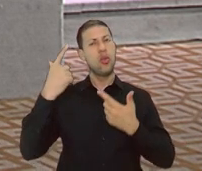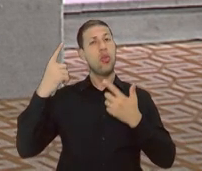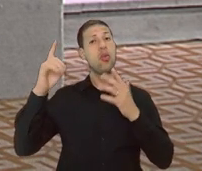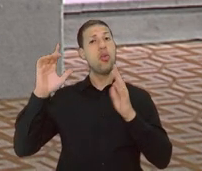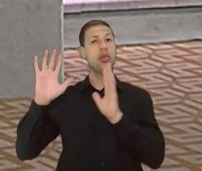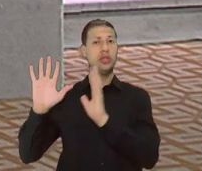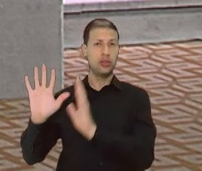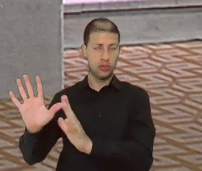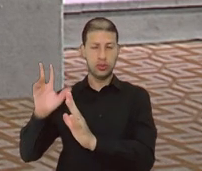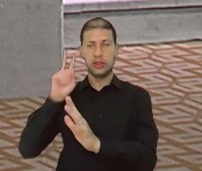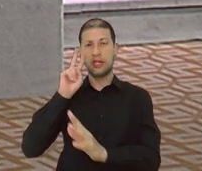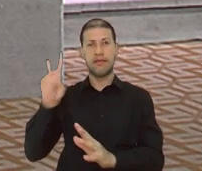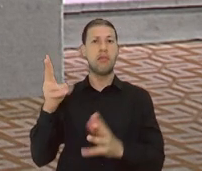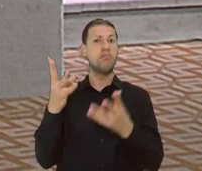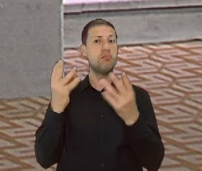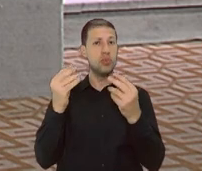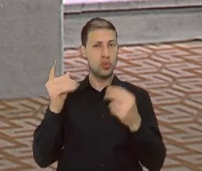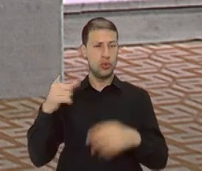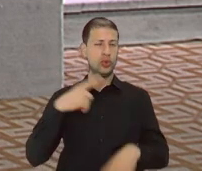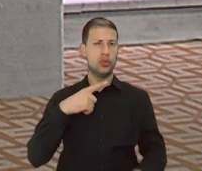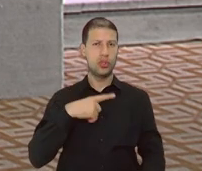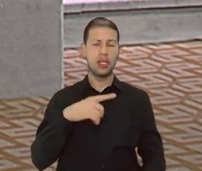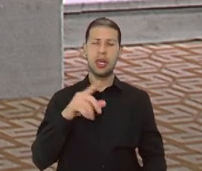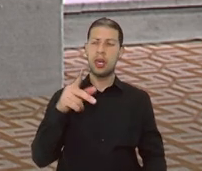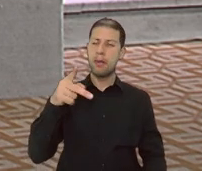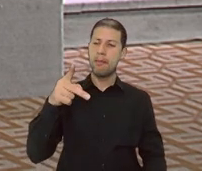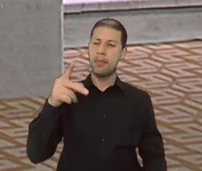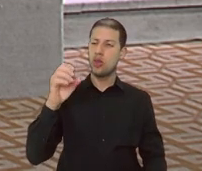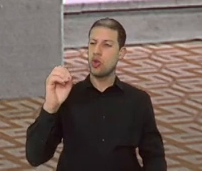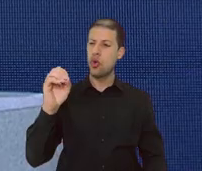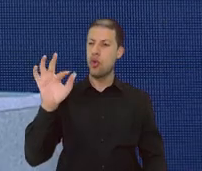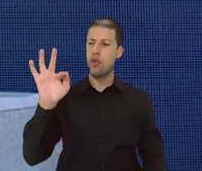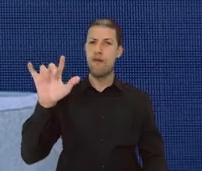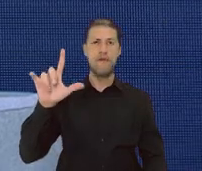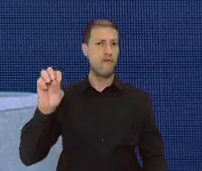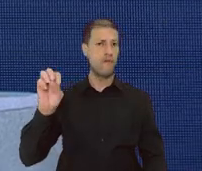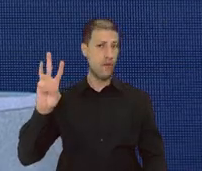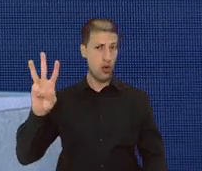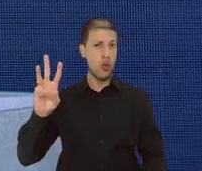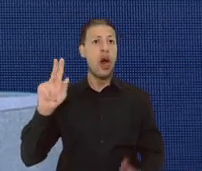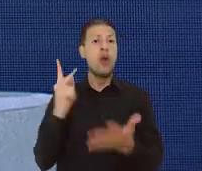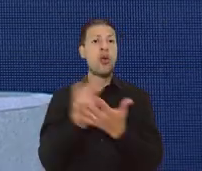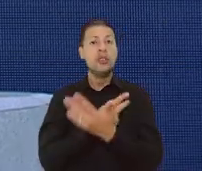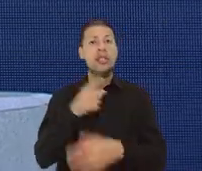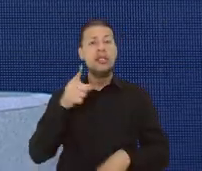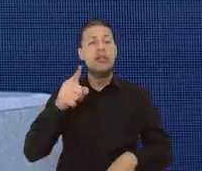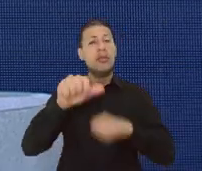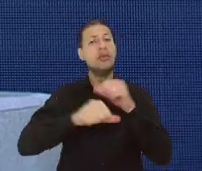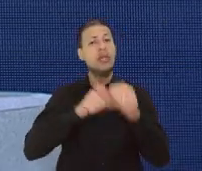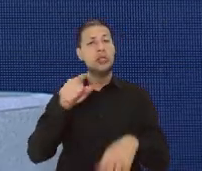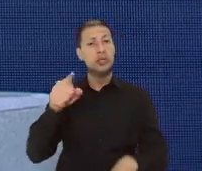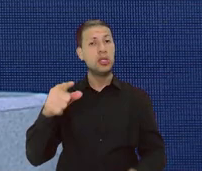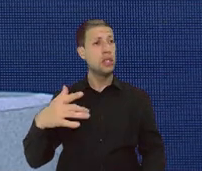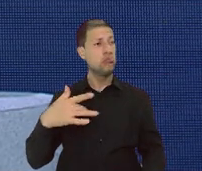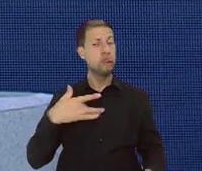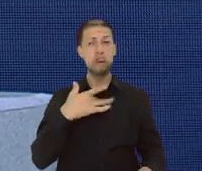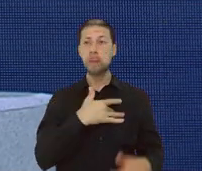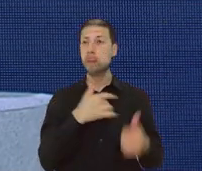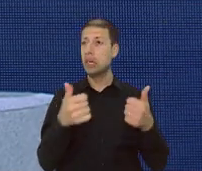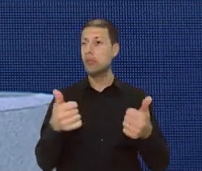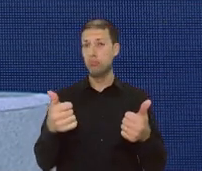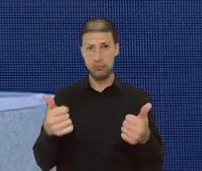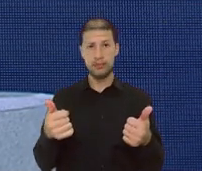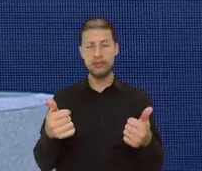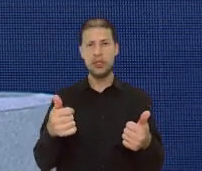gente tá olhando muito no girlflow que aconteceu essa mudança então isso isso é saudável de certa forma Mas é interessante